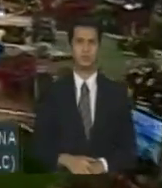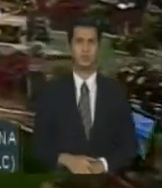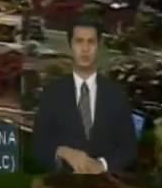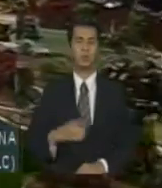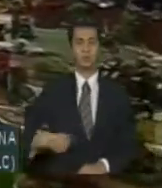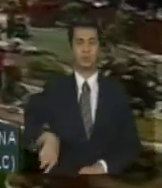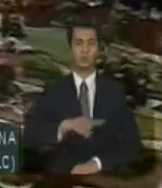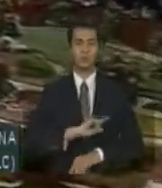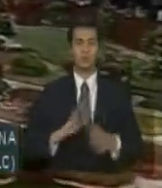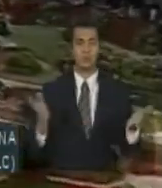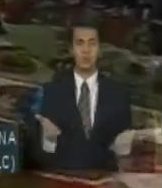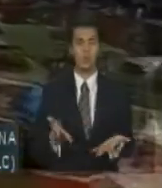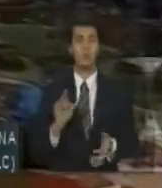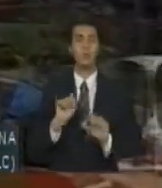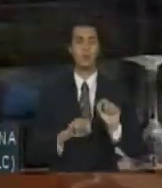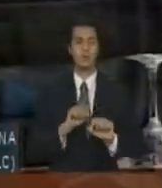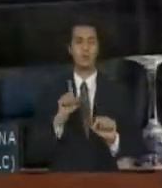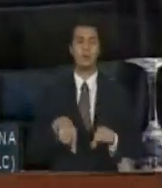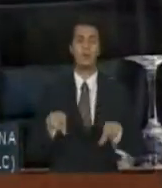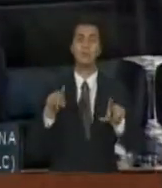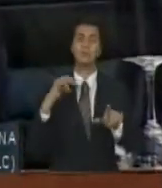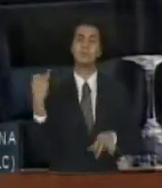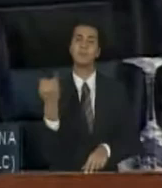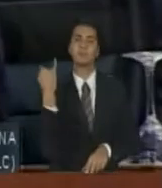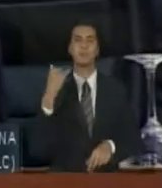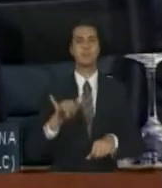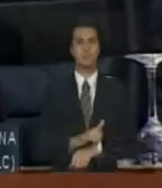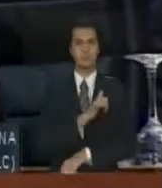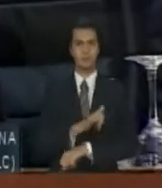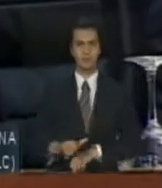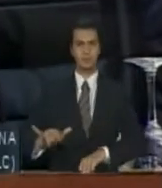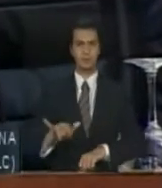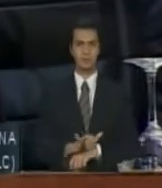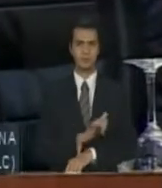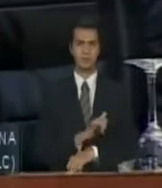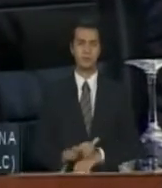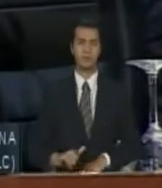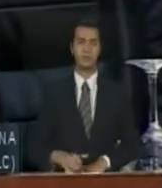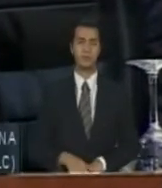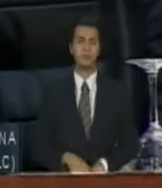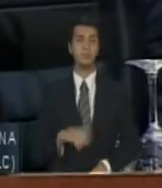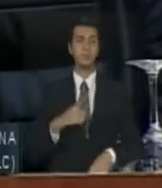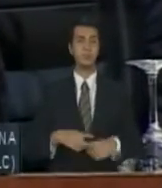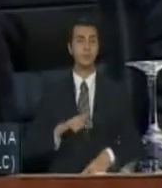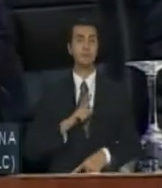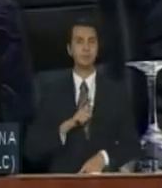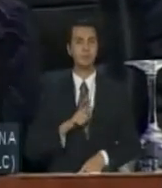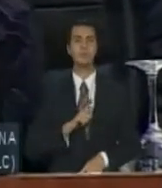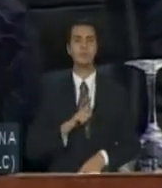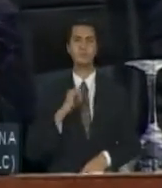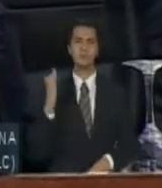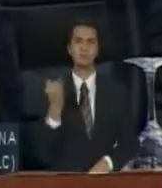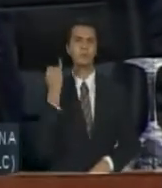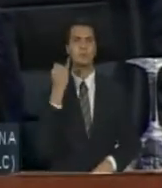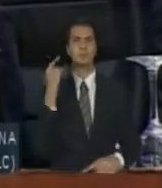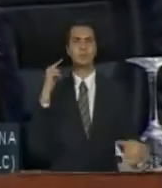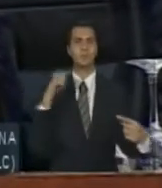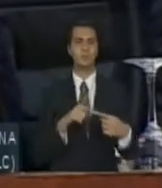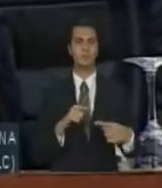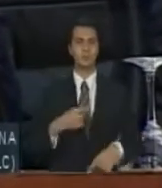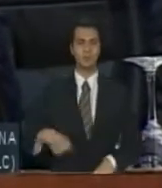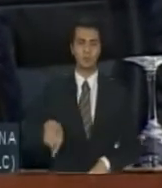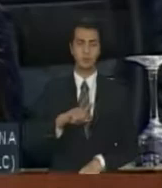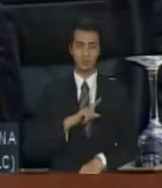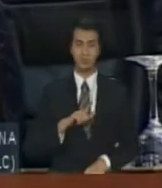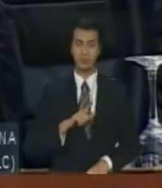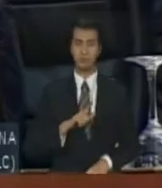esta é uma questão estratégica que tem a mesma importância que nós damos ao